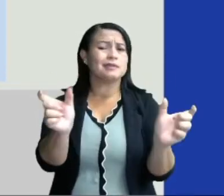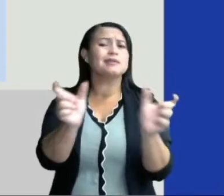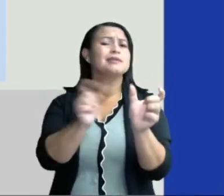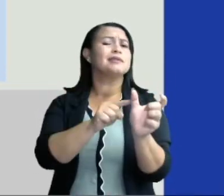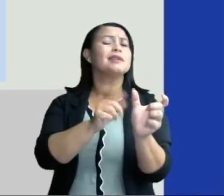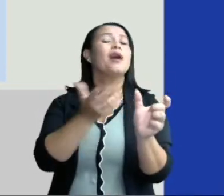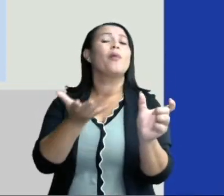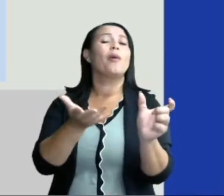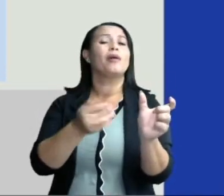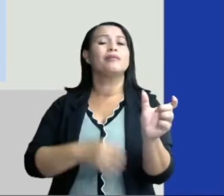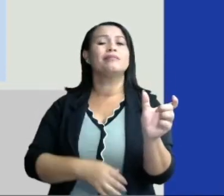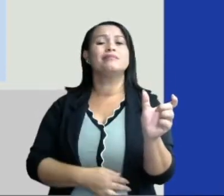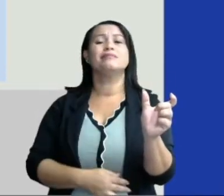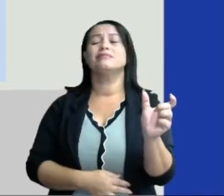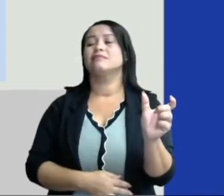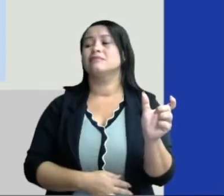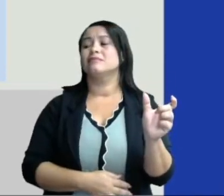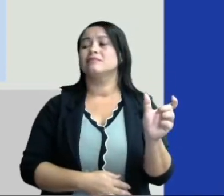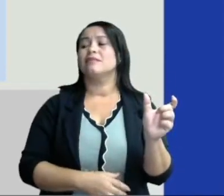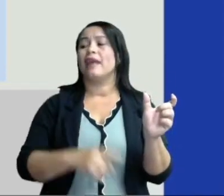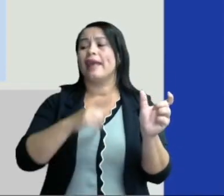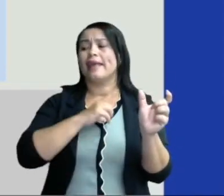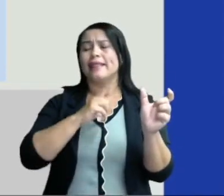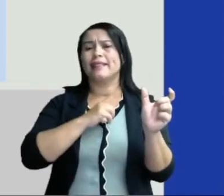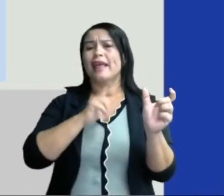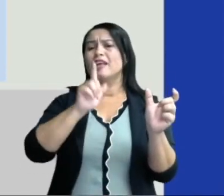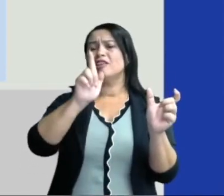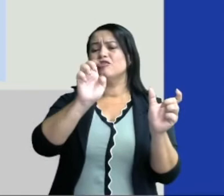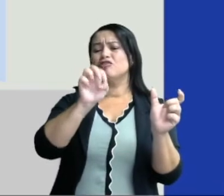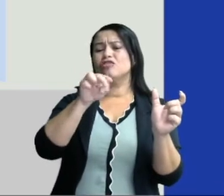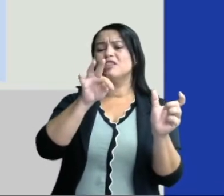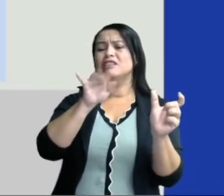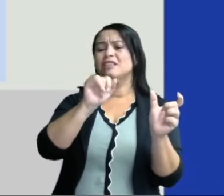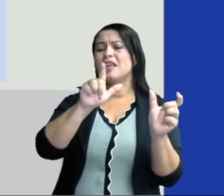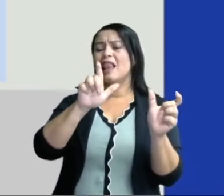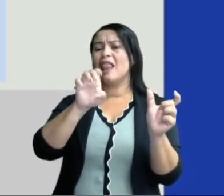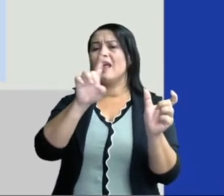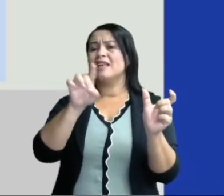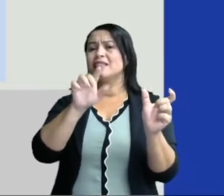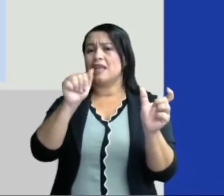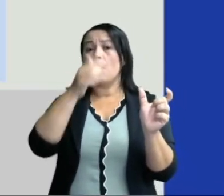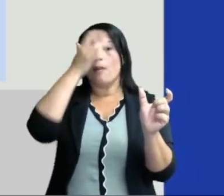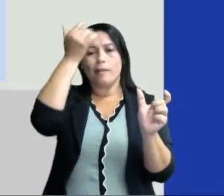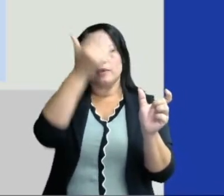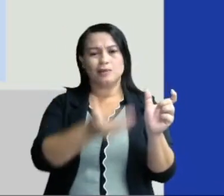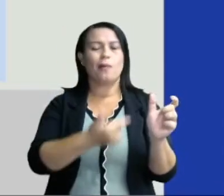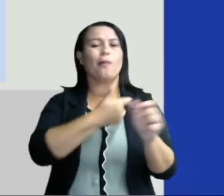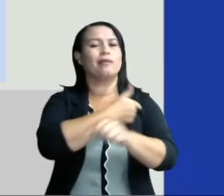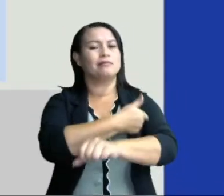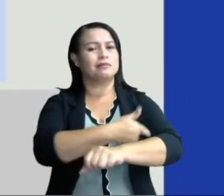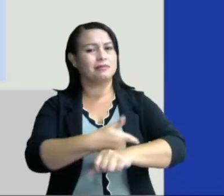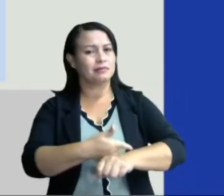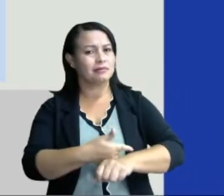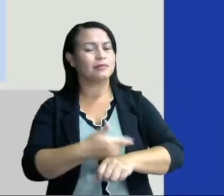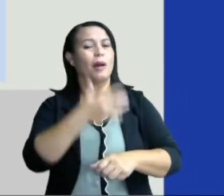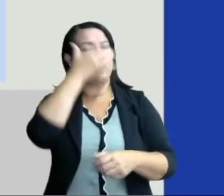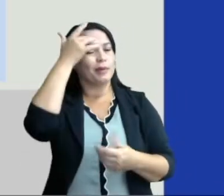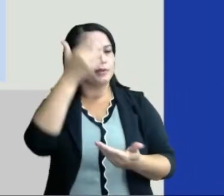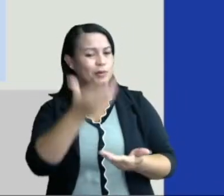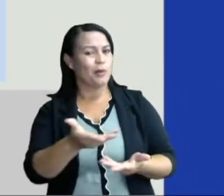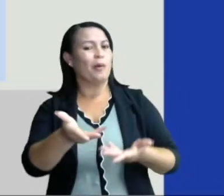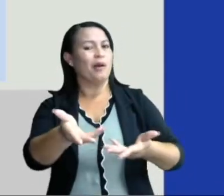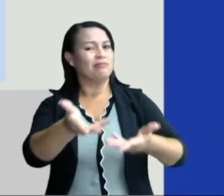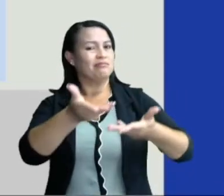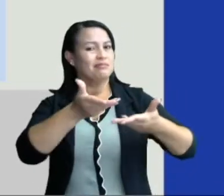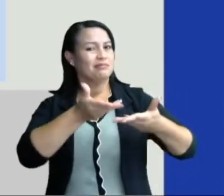palavra? Que tem gentileza é uma pessoa gentil. Então, gentileza